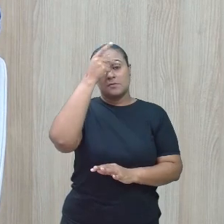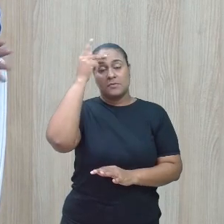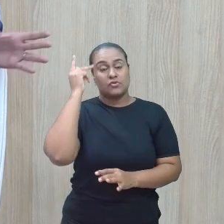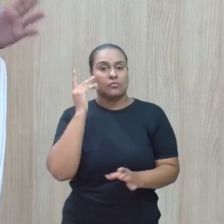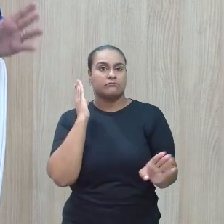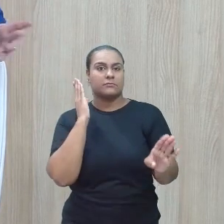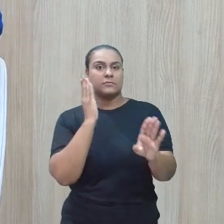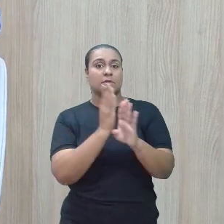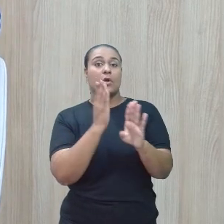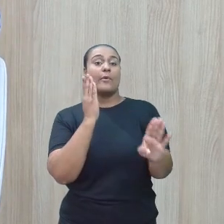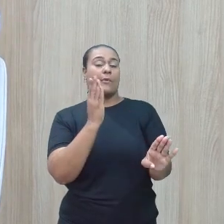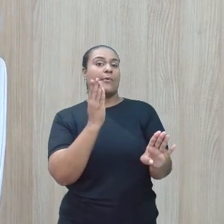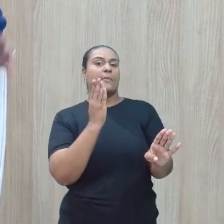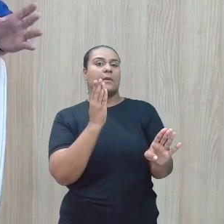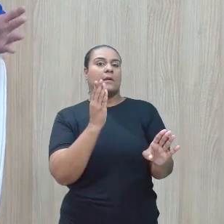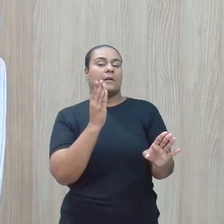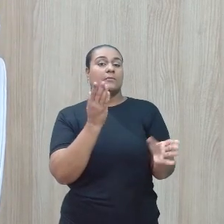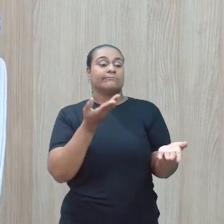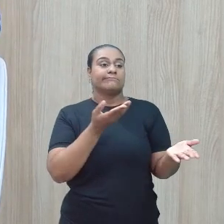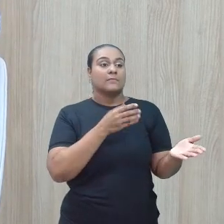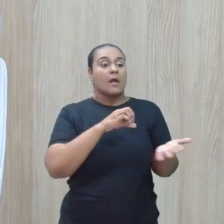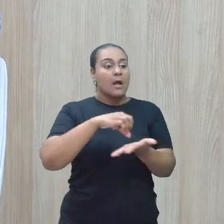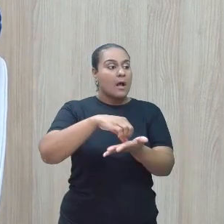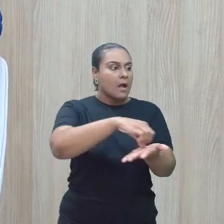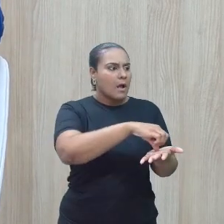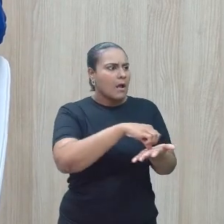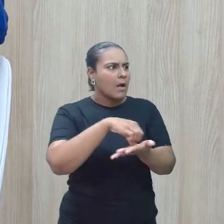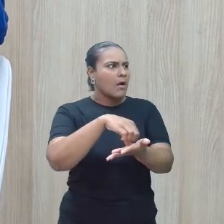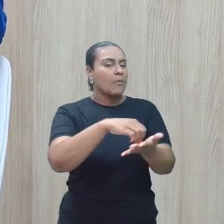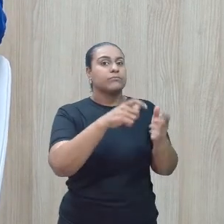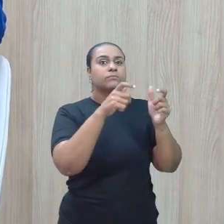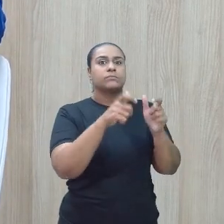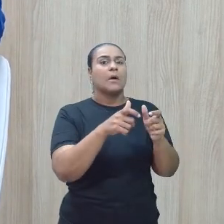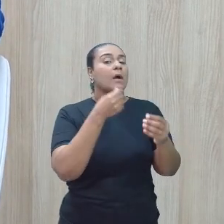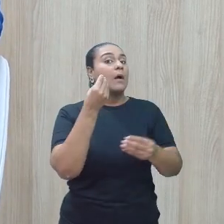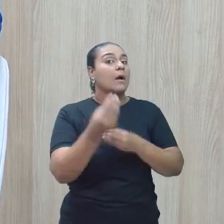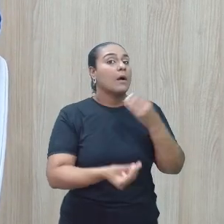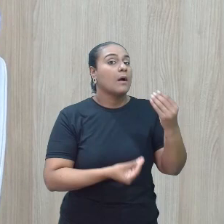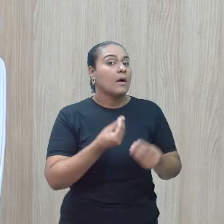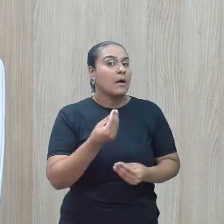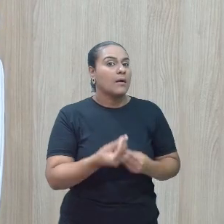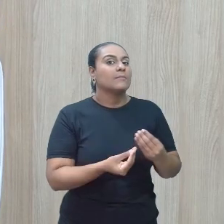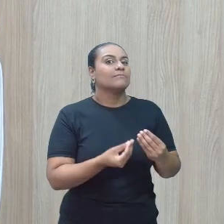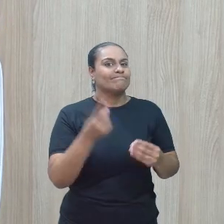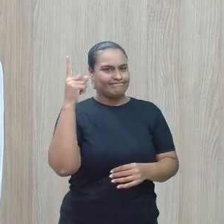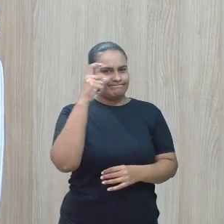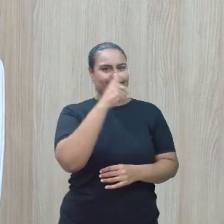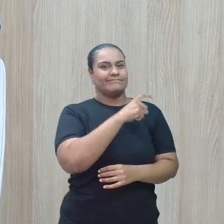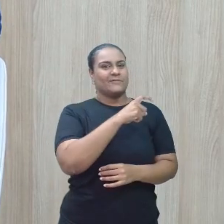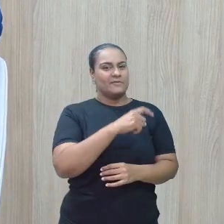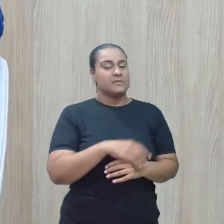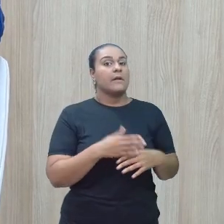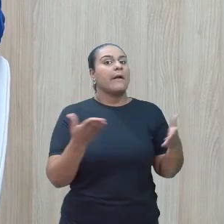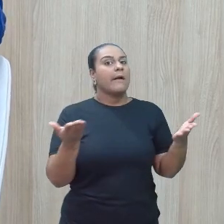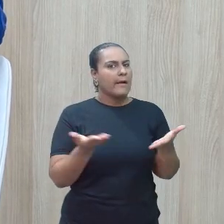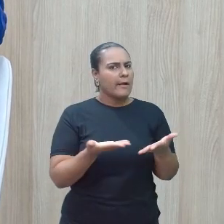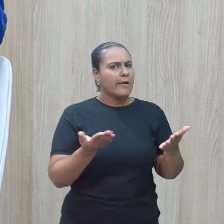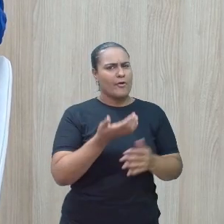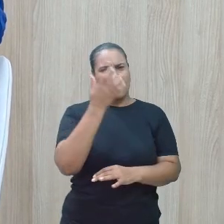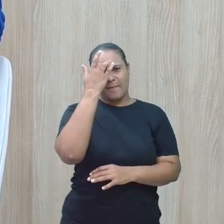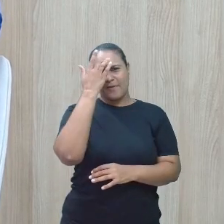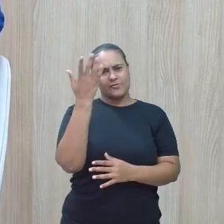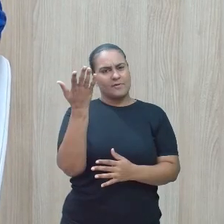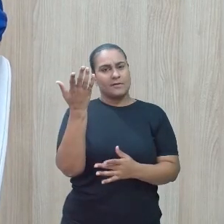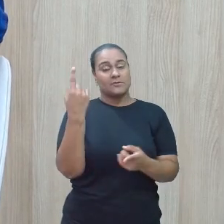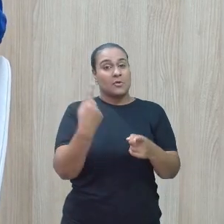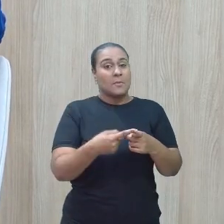descobriram as rotas para se localizar. Como era complicado, hein? bem complicado. Agora tudo ficou mais